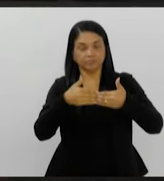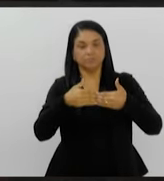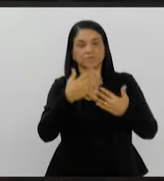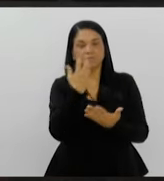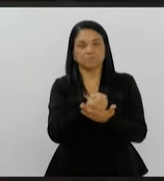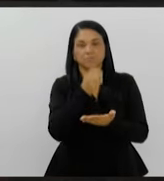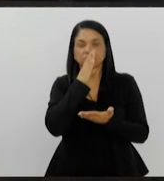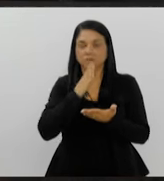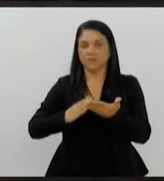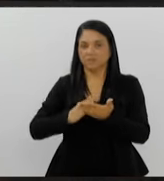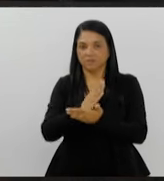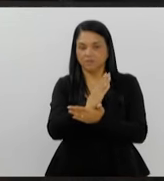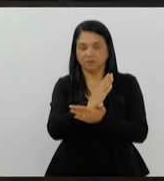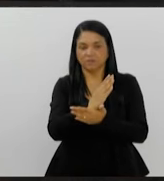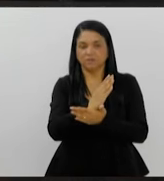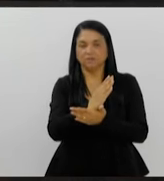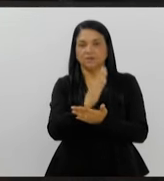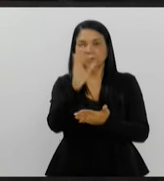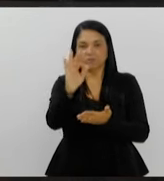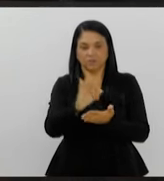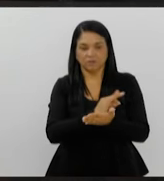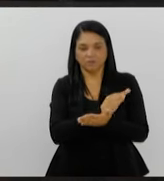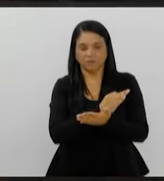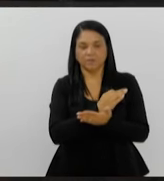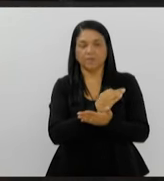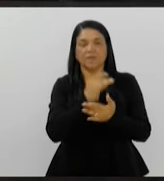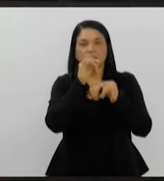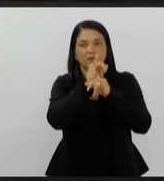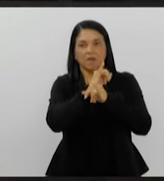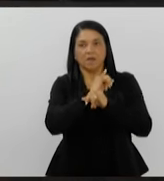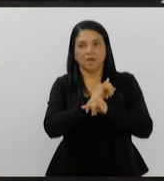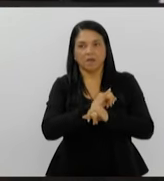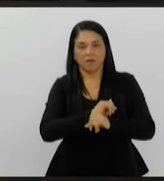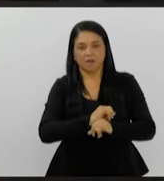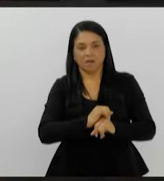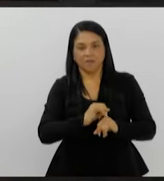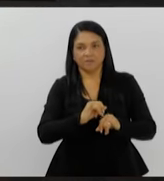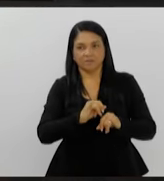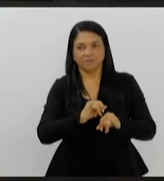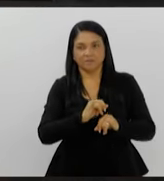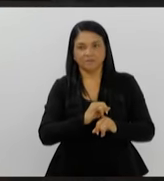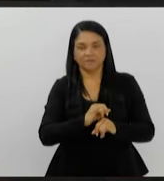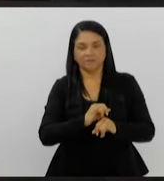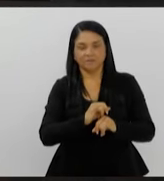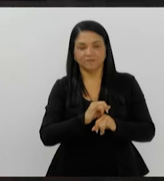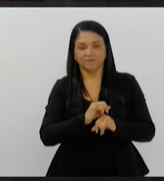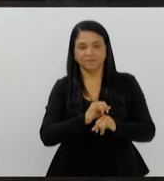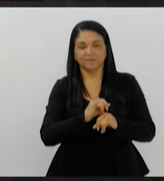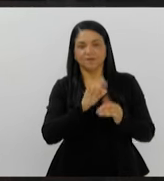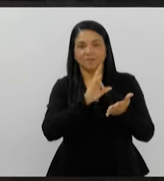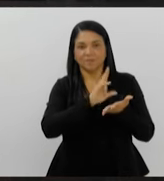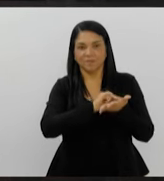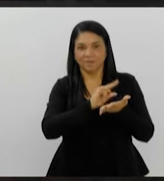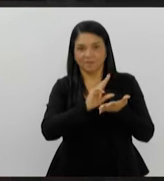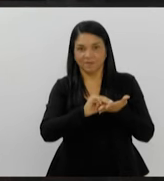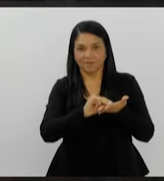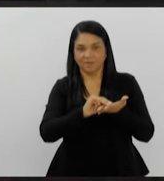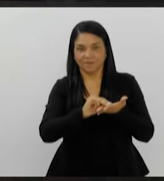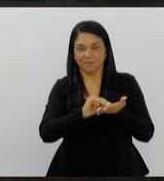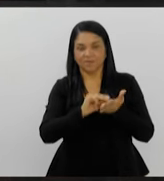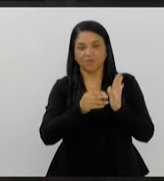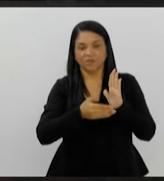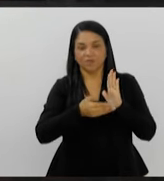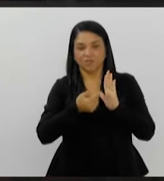que aprova permaneçam Como estão aprovado vai autógrafo próximo da pauta foi